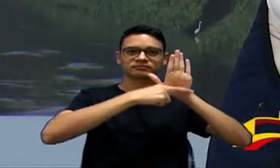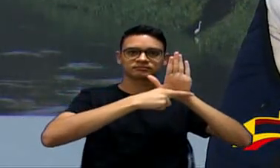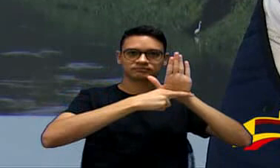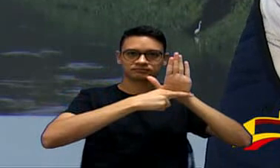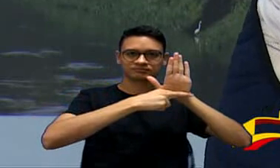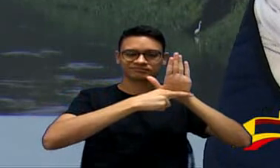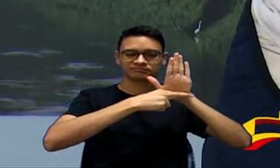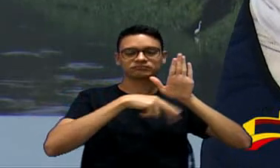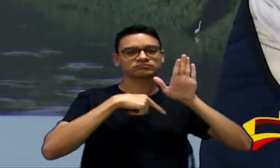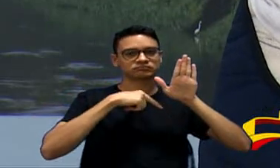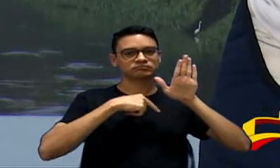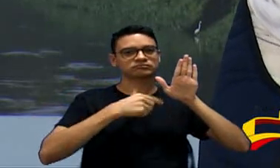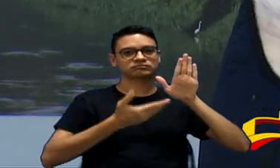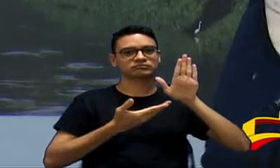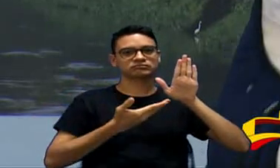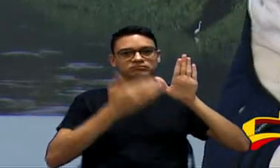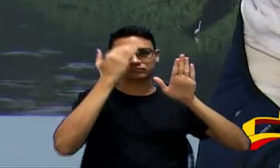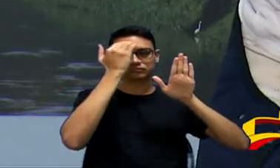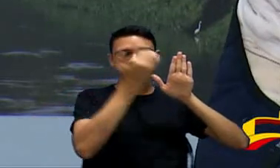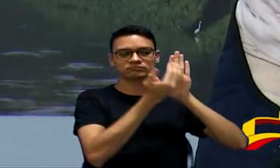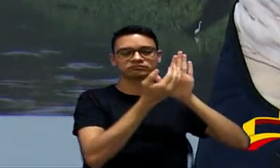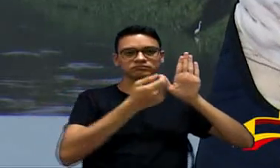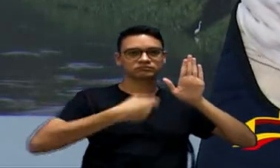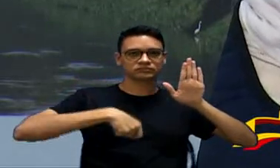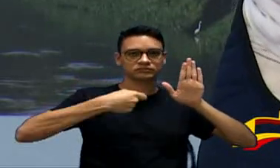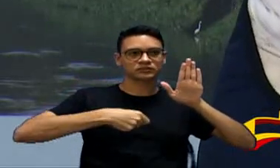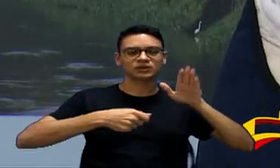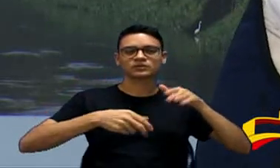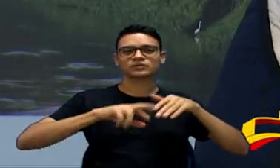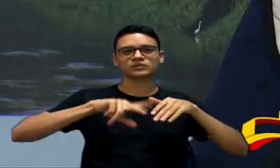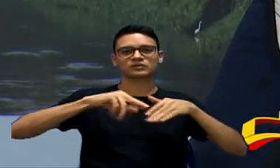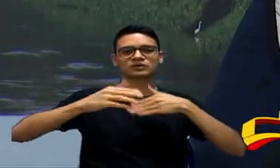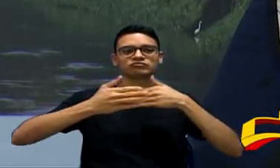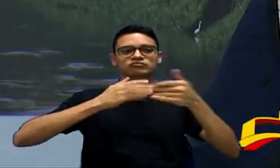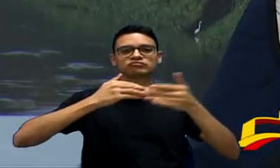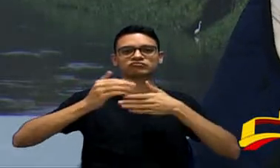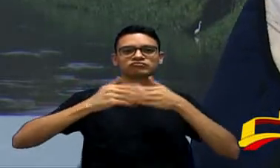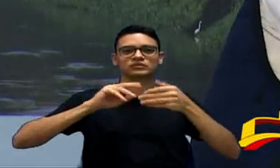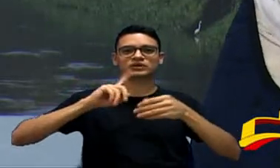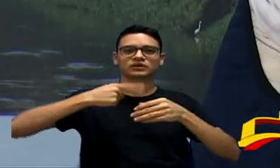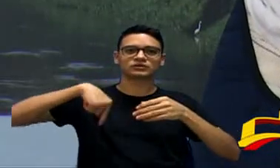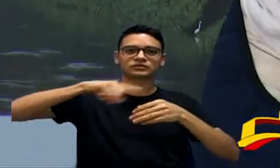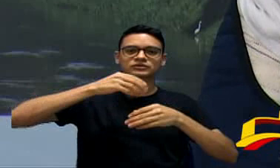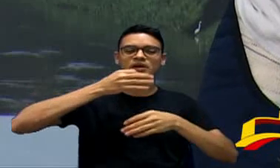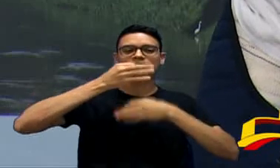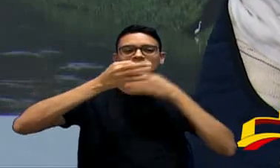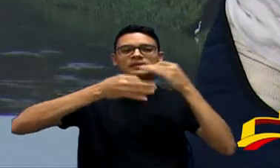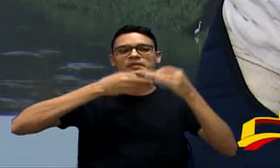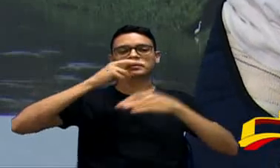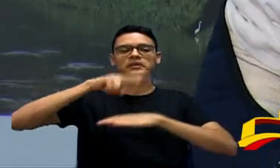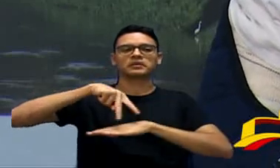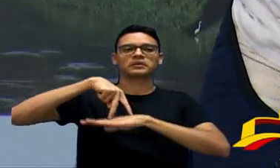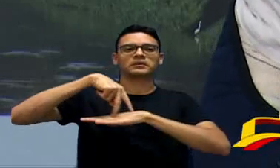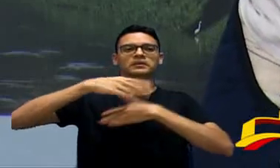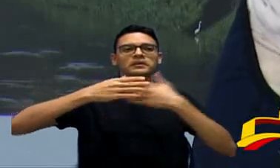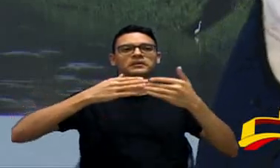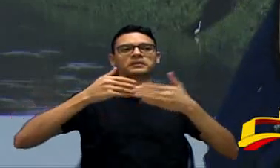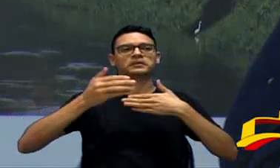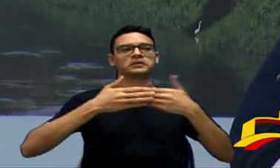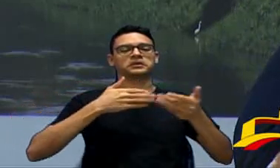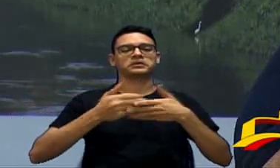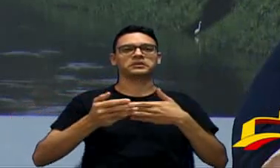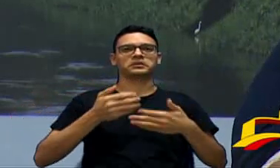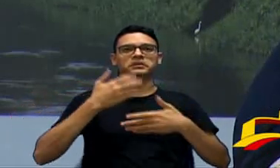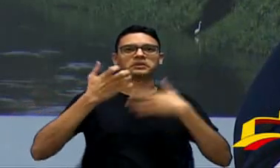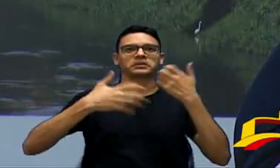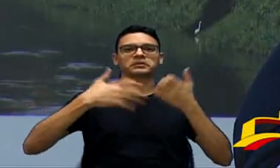por um regramento. Não é a qualquer momento que nós podemos utilizar da fala aqui a bel prazer, ou pelo